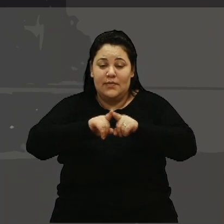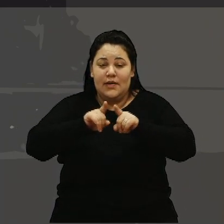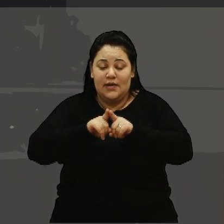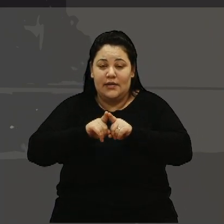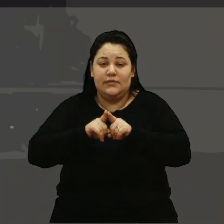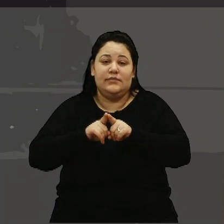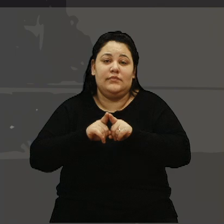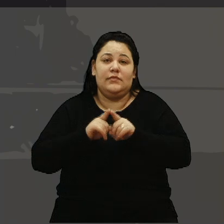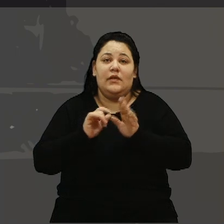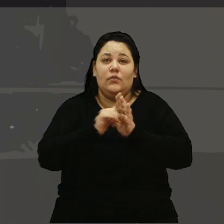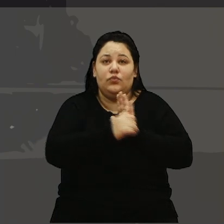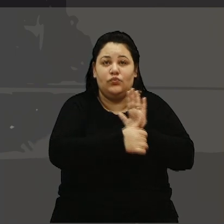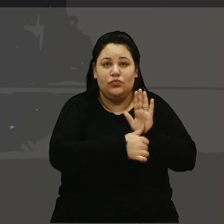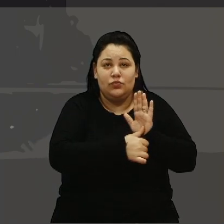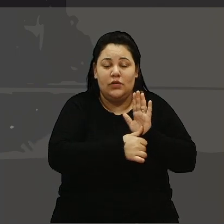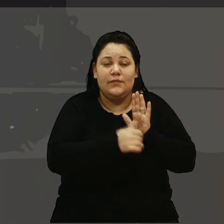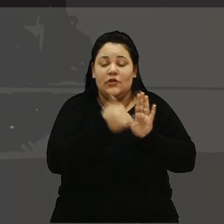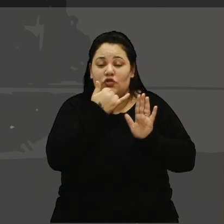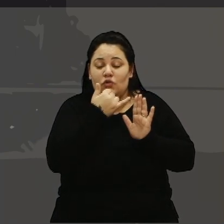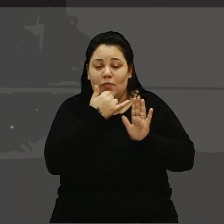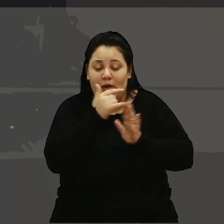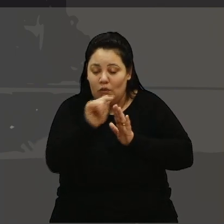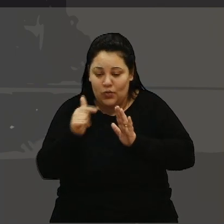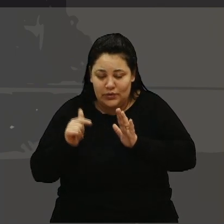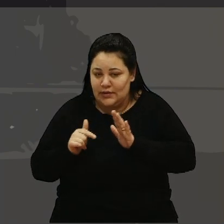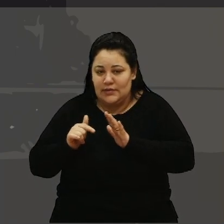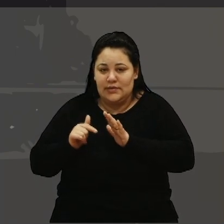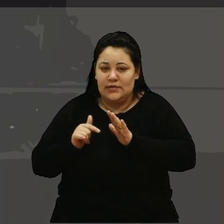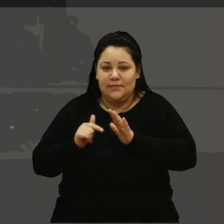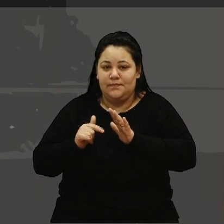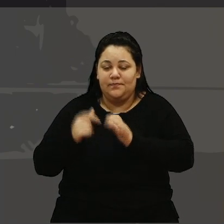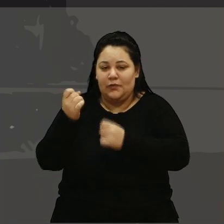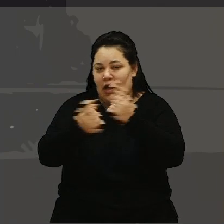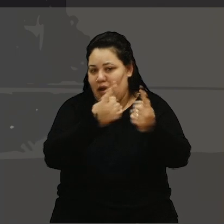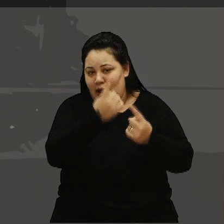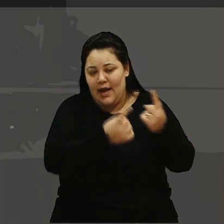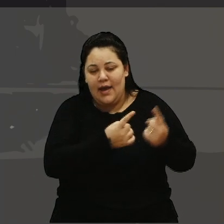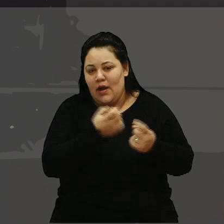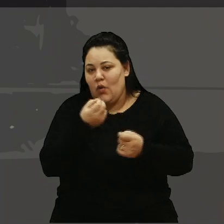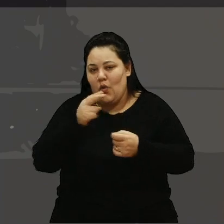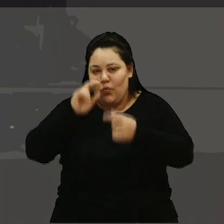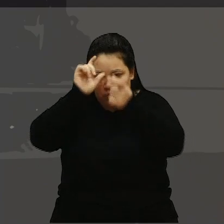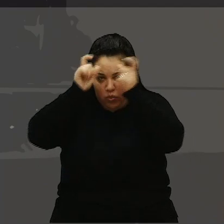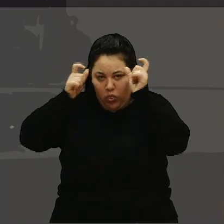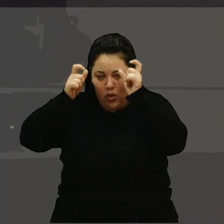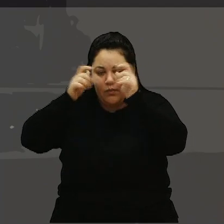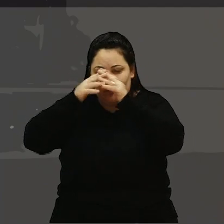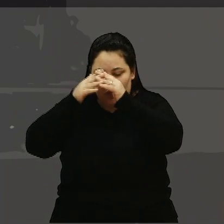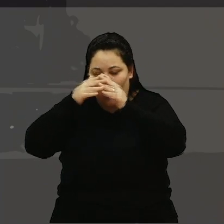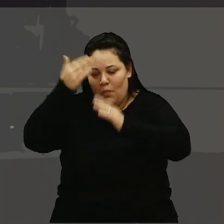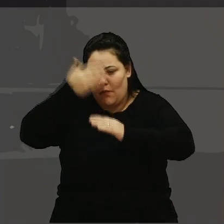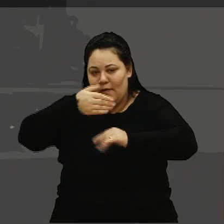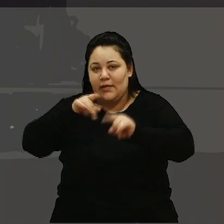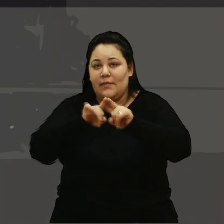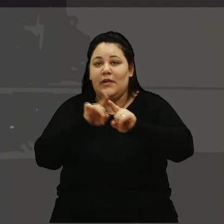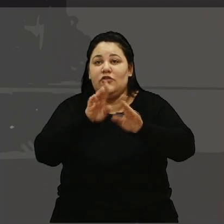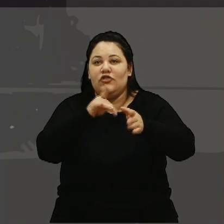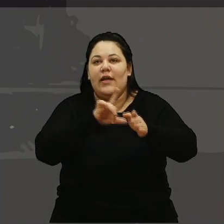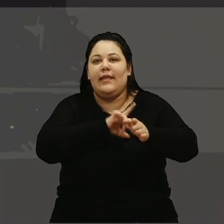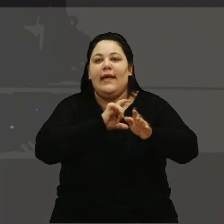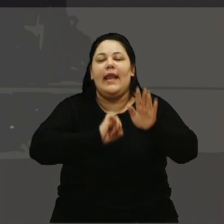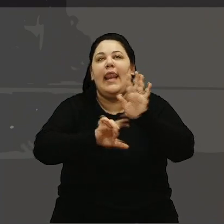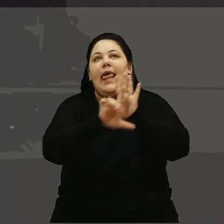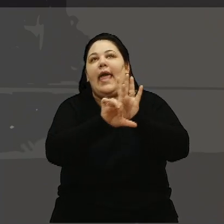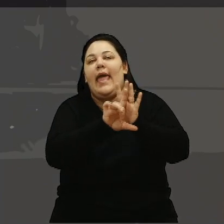ou outros transtornos comprovados e para os responsáveis legais. Vocês vão me dizer, já tem legislação de prioridades,